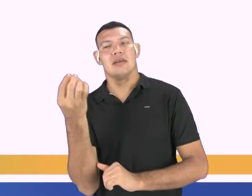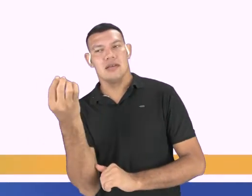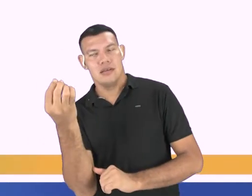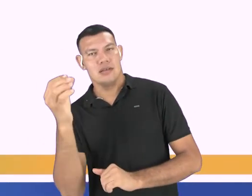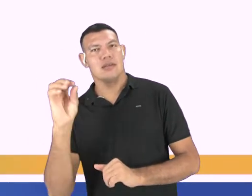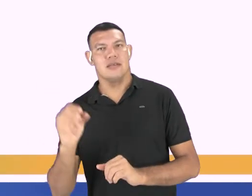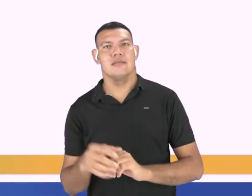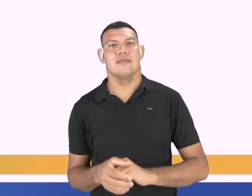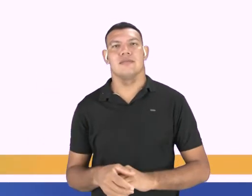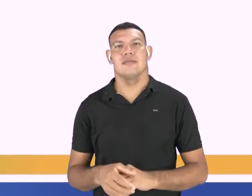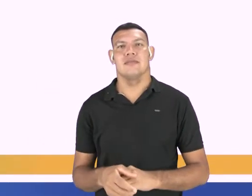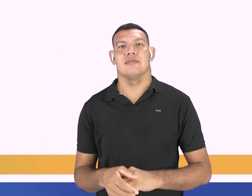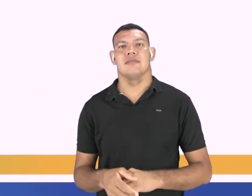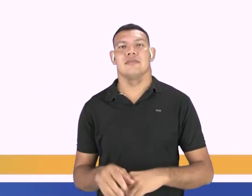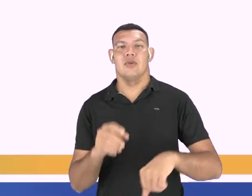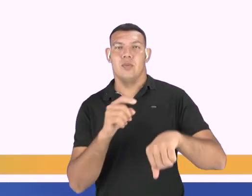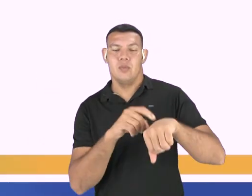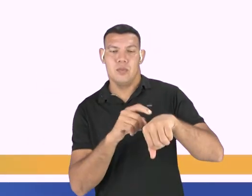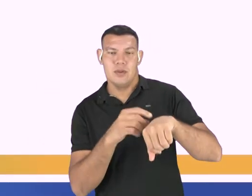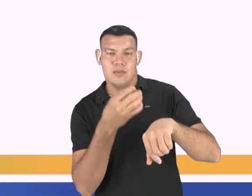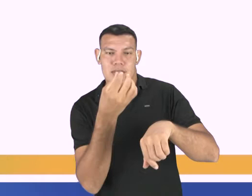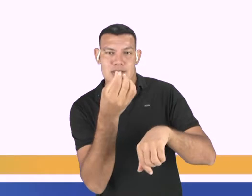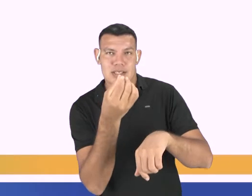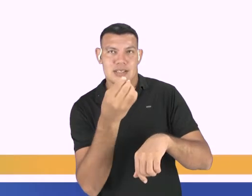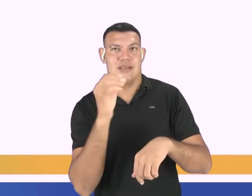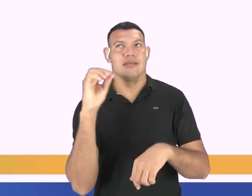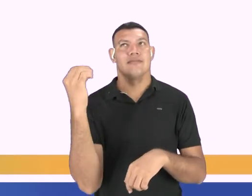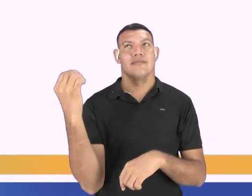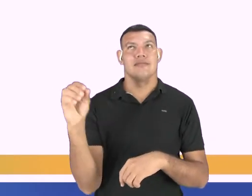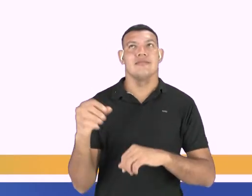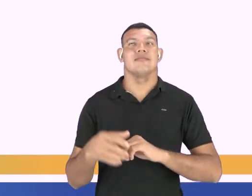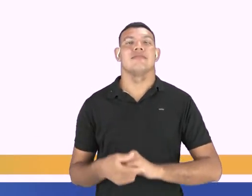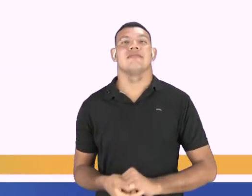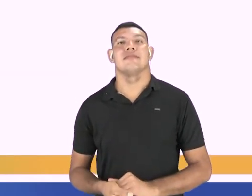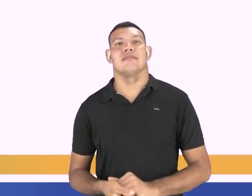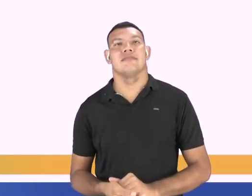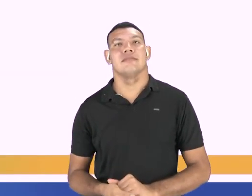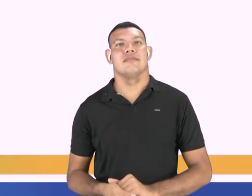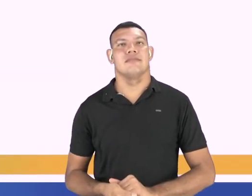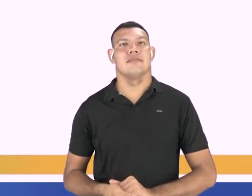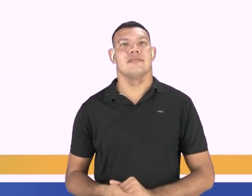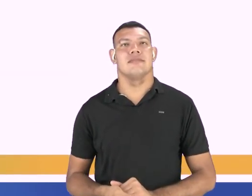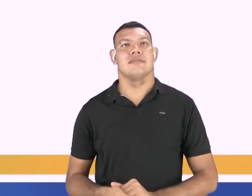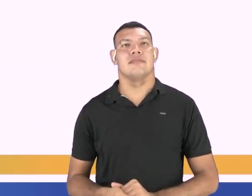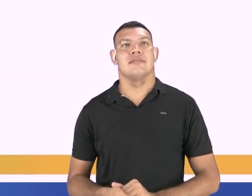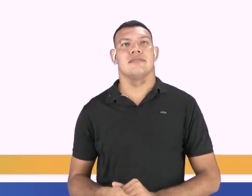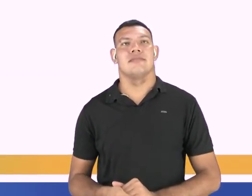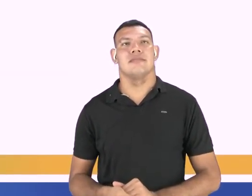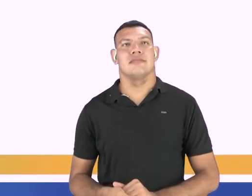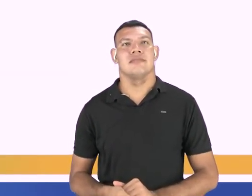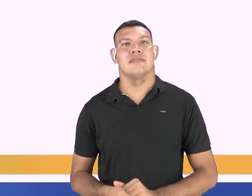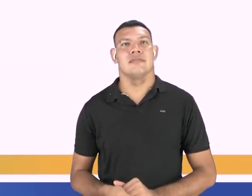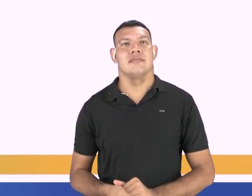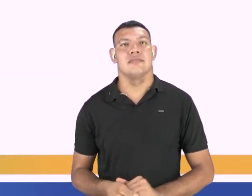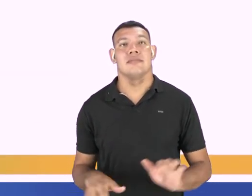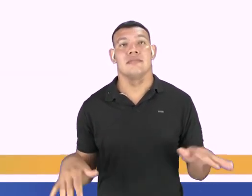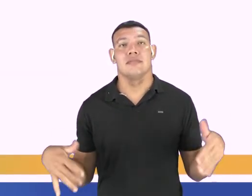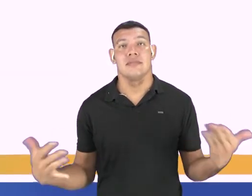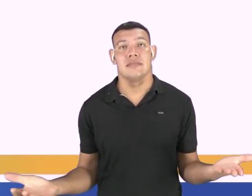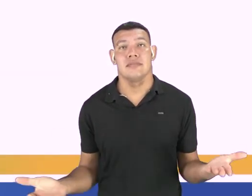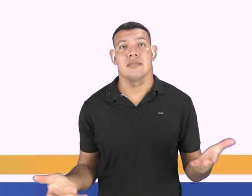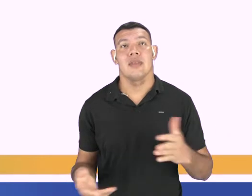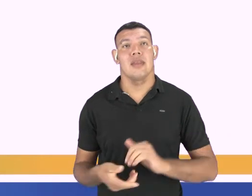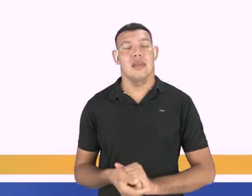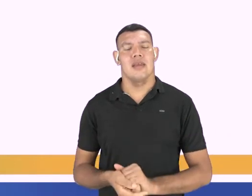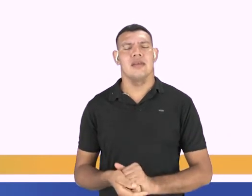pisca de 6 em 6 segundos. Muito bem. Então, vamos continuar nossa resolução aí, ó.